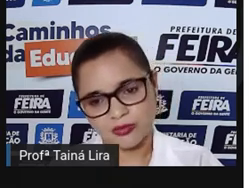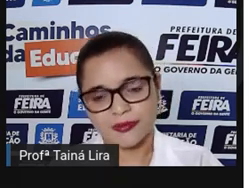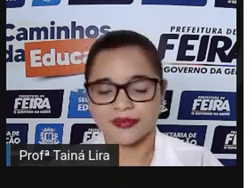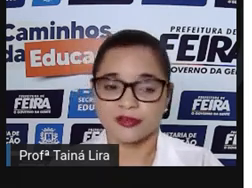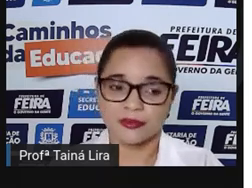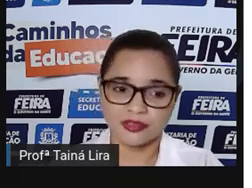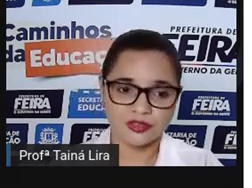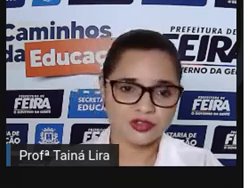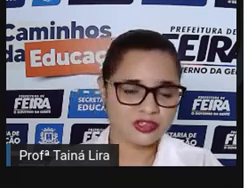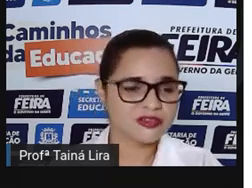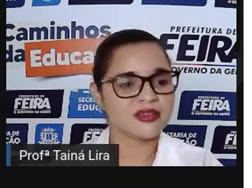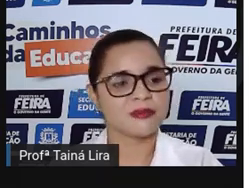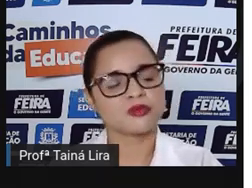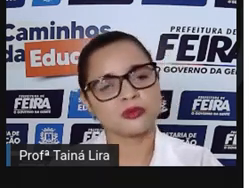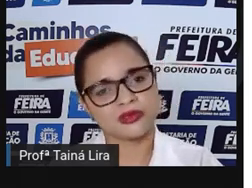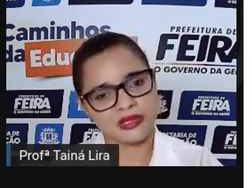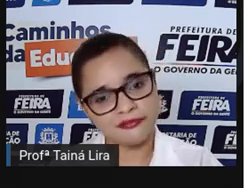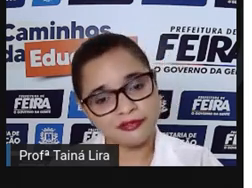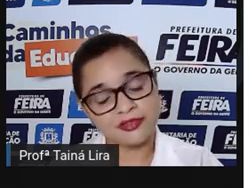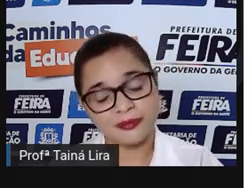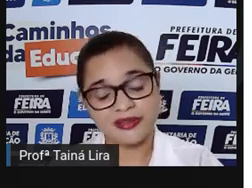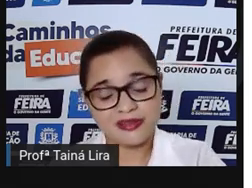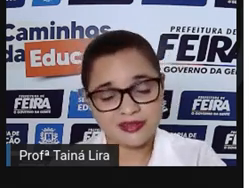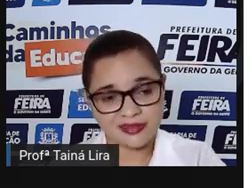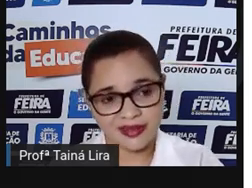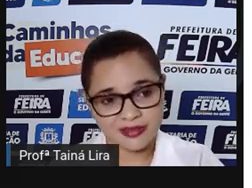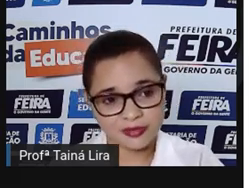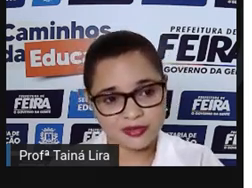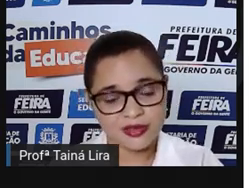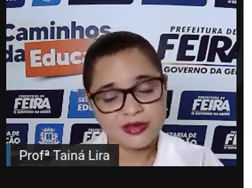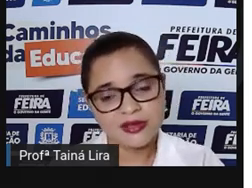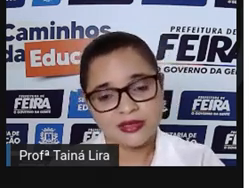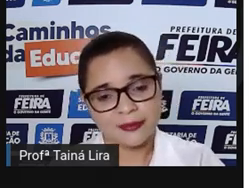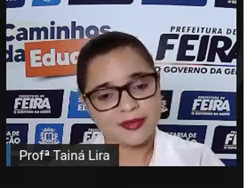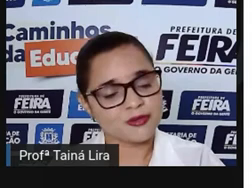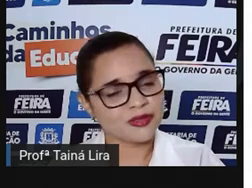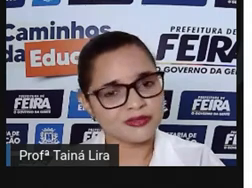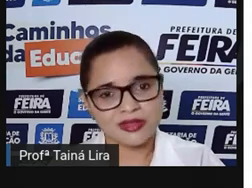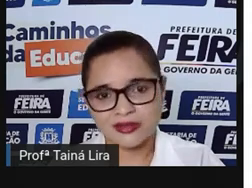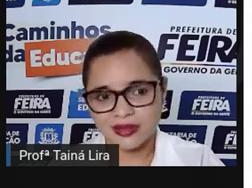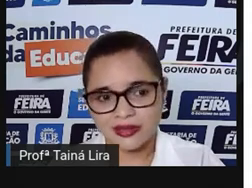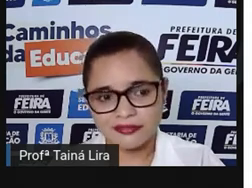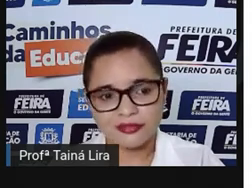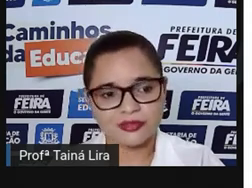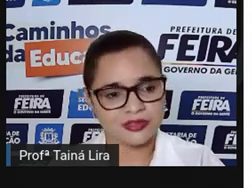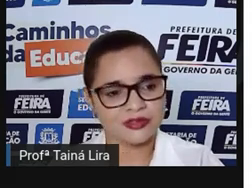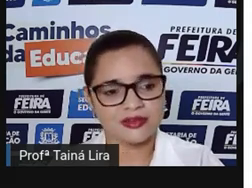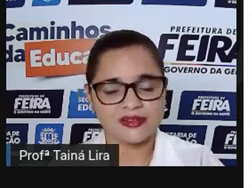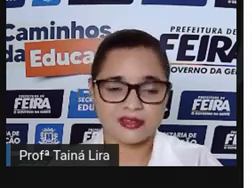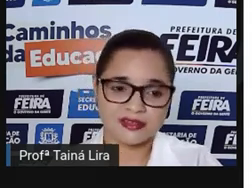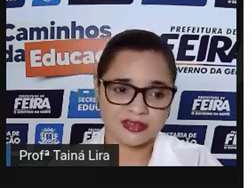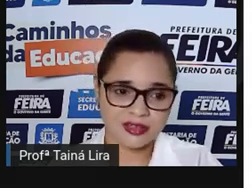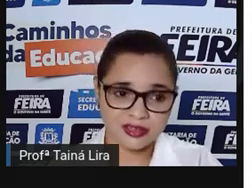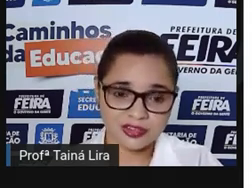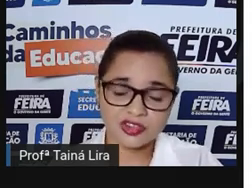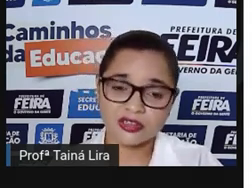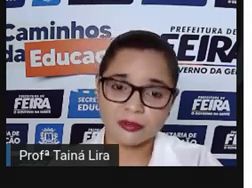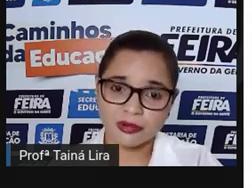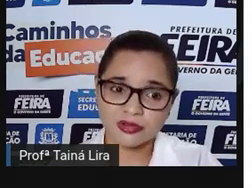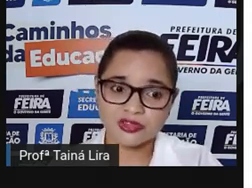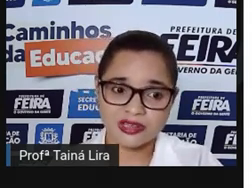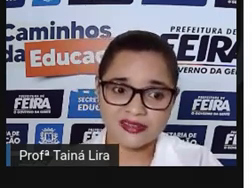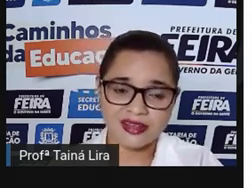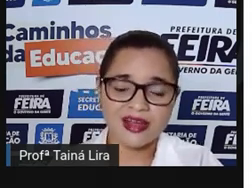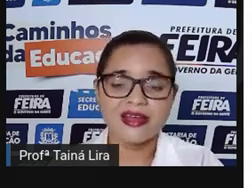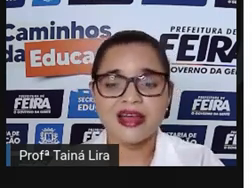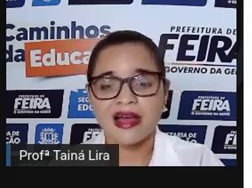menos comum, é mais comum a gente utilizar mesmo o telefone, mas nesses casos que a pessoa não tem telefone, não tem acesso à internet, a gente ainda